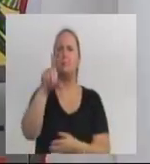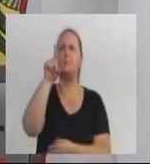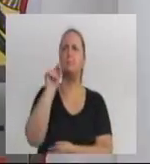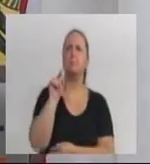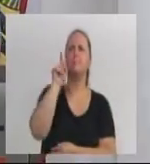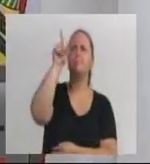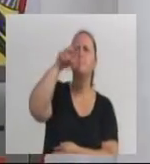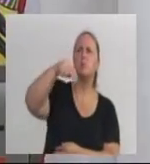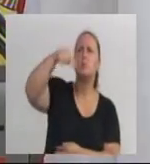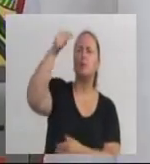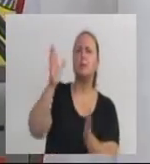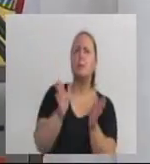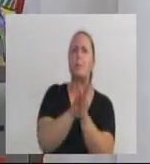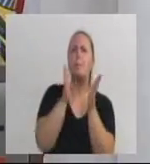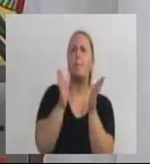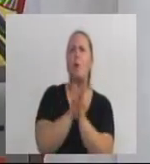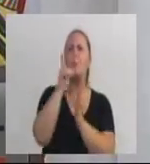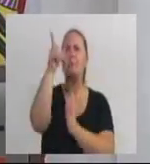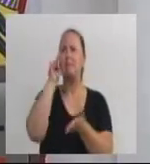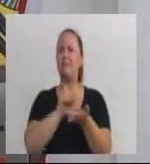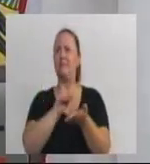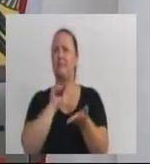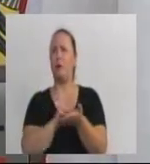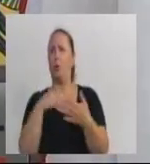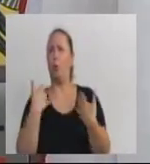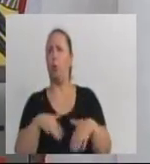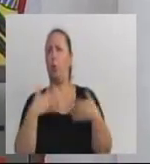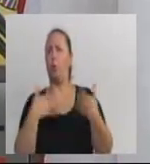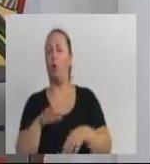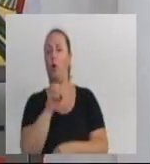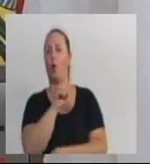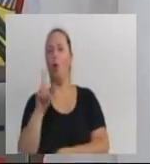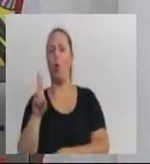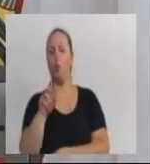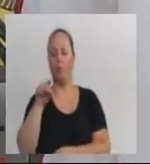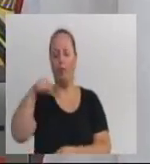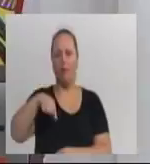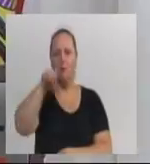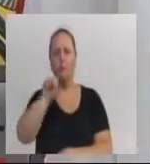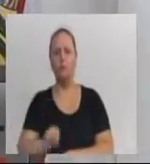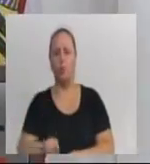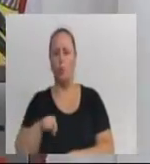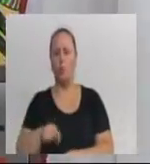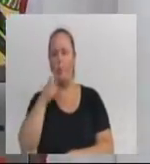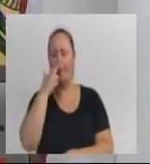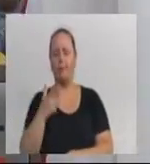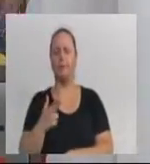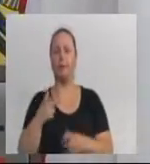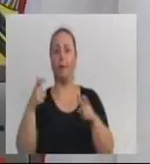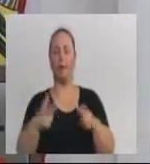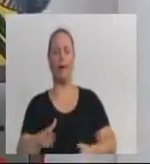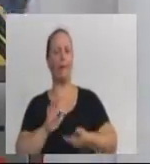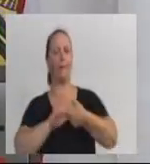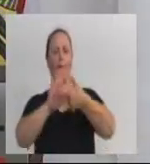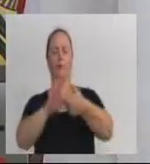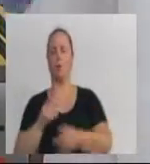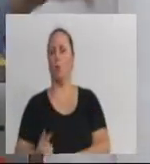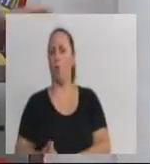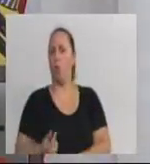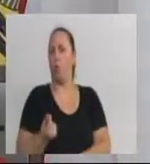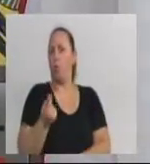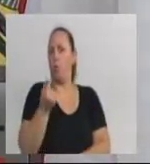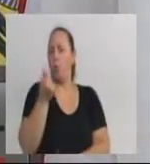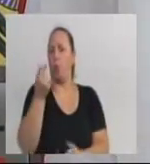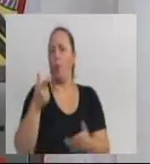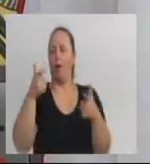sua pobreza e as suas necessidades, e o vale alemão, europeu, rico, milionário, onde tem creche, onde tem emprego, onde tem